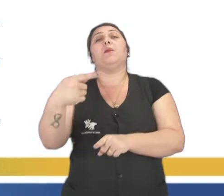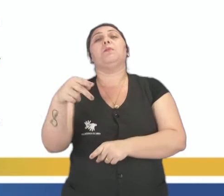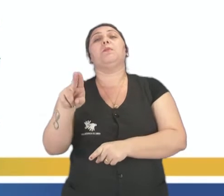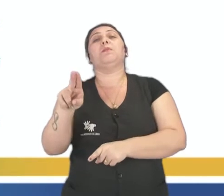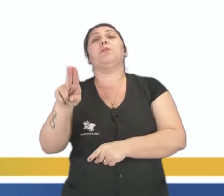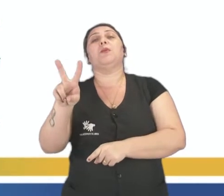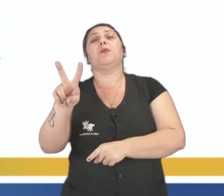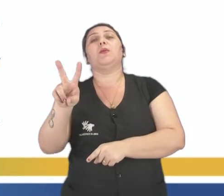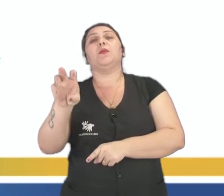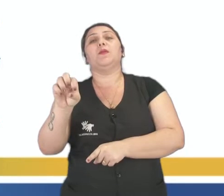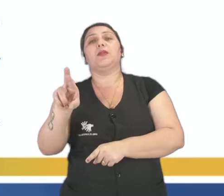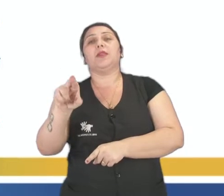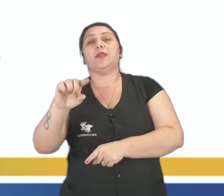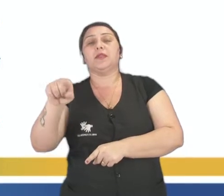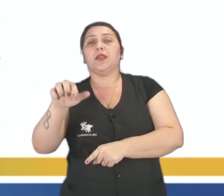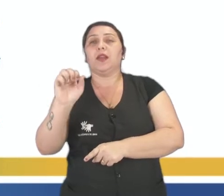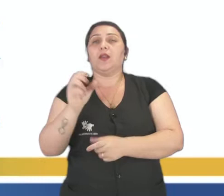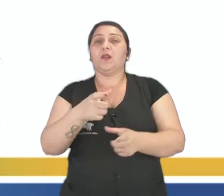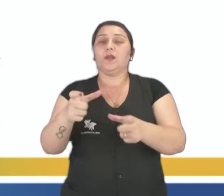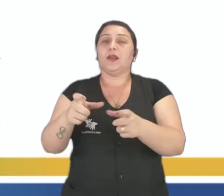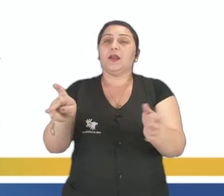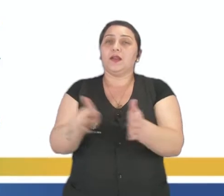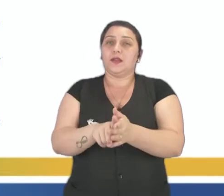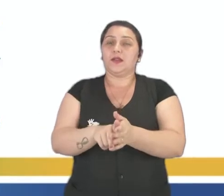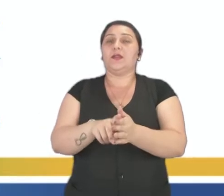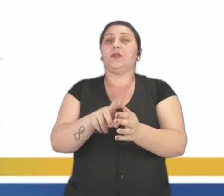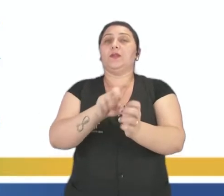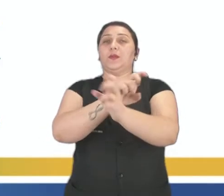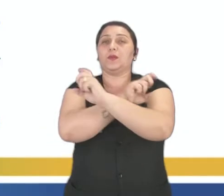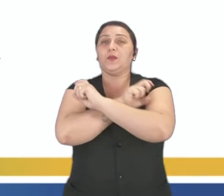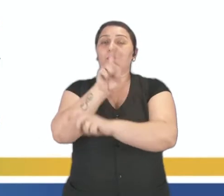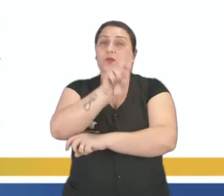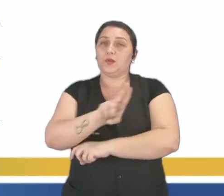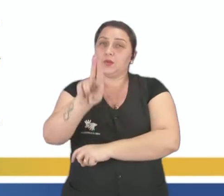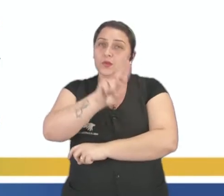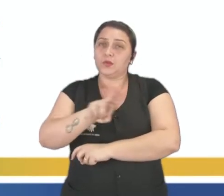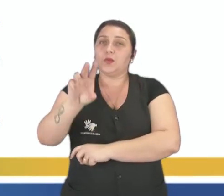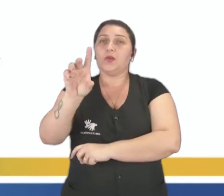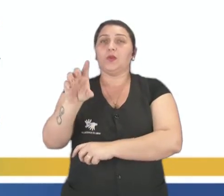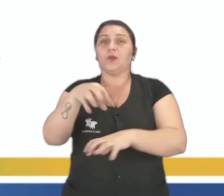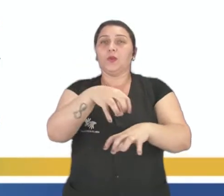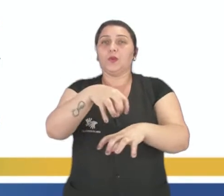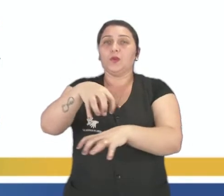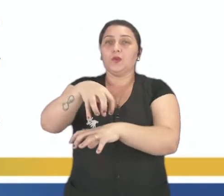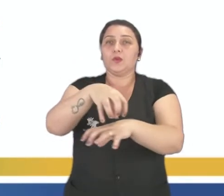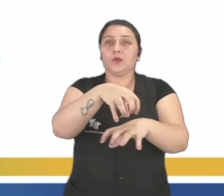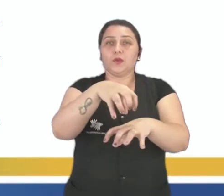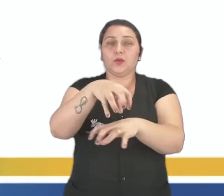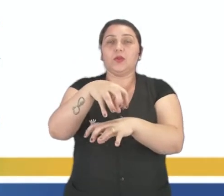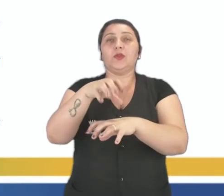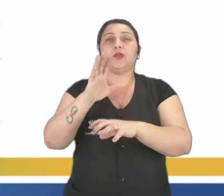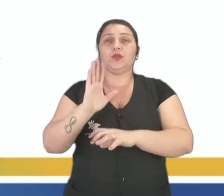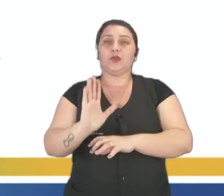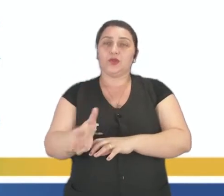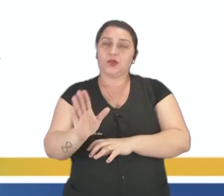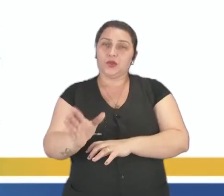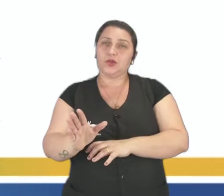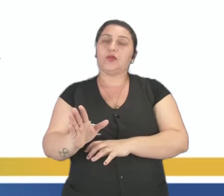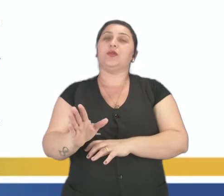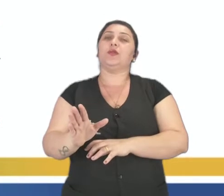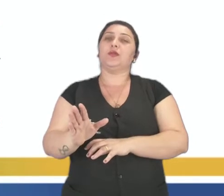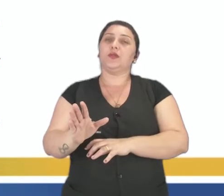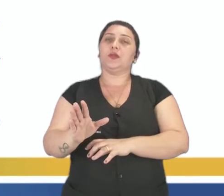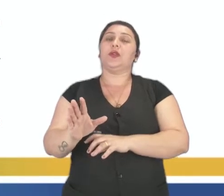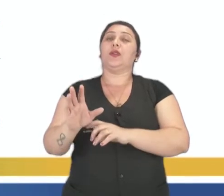no lugar exato onde estão as pragas por meio do uso dos próprios drones. Então isso já é um avanço